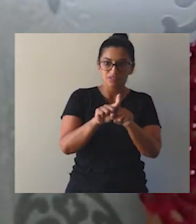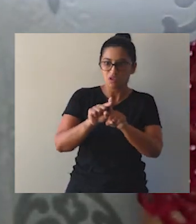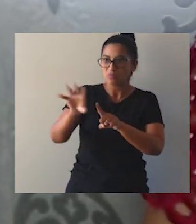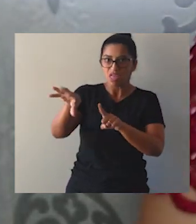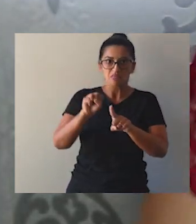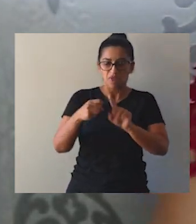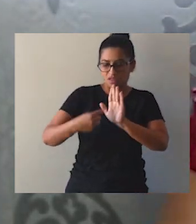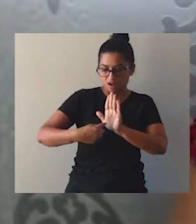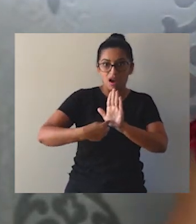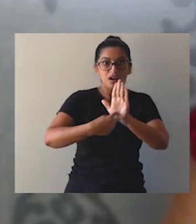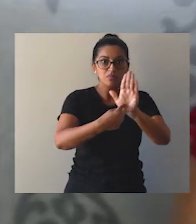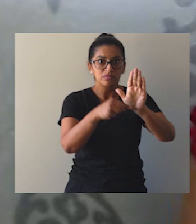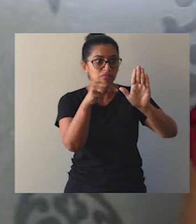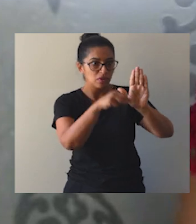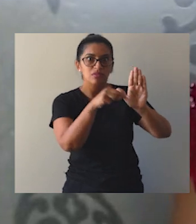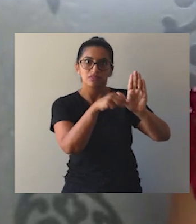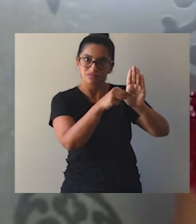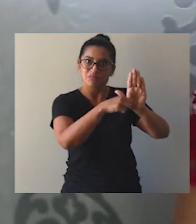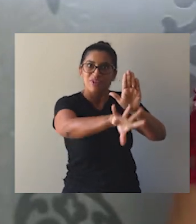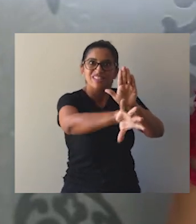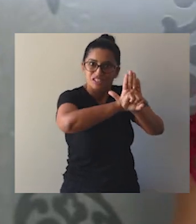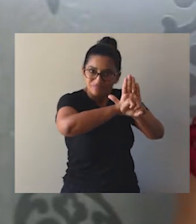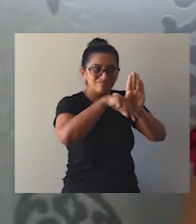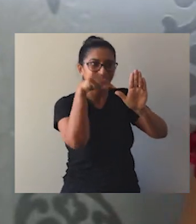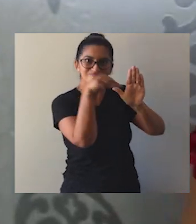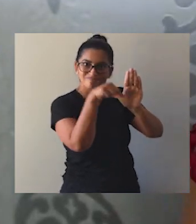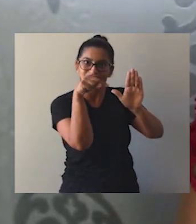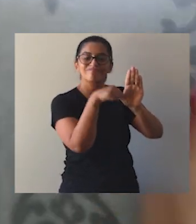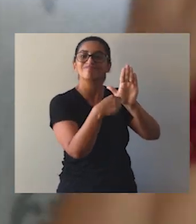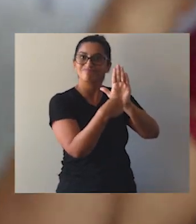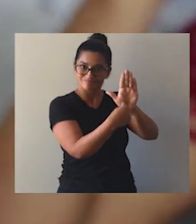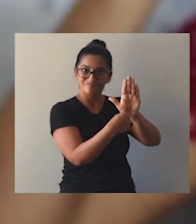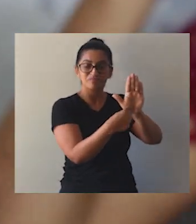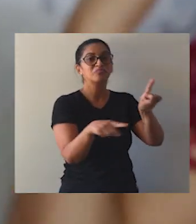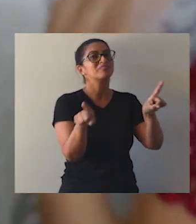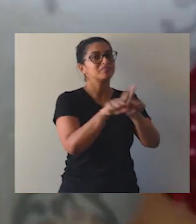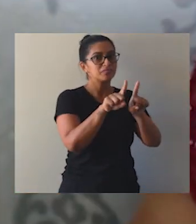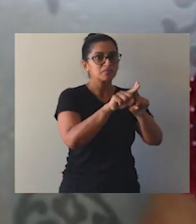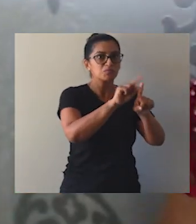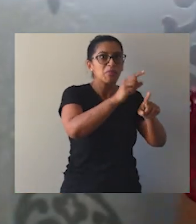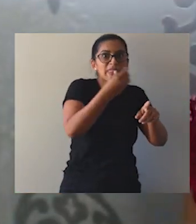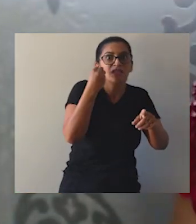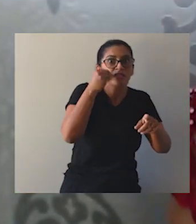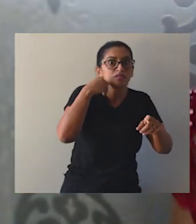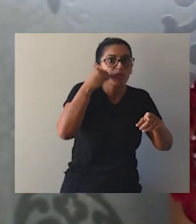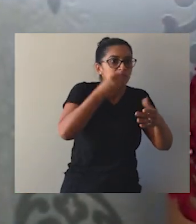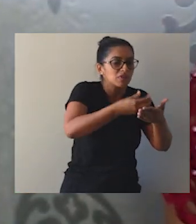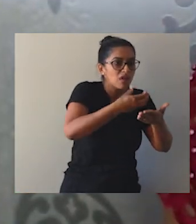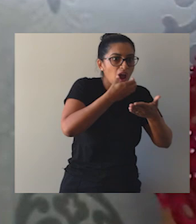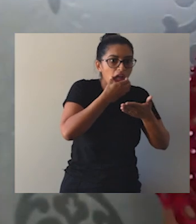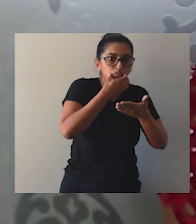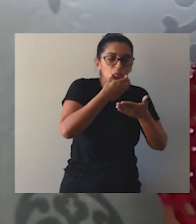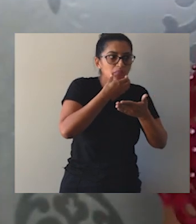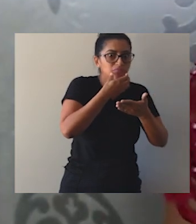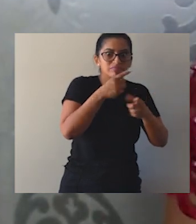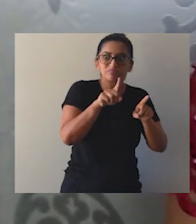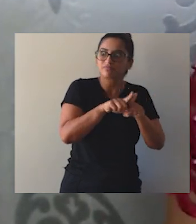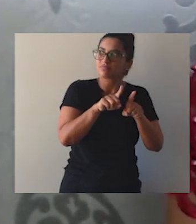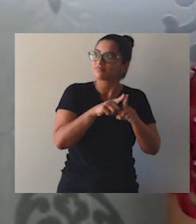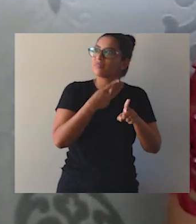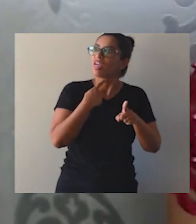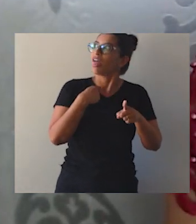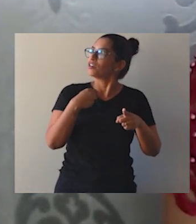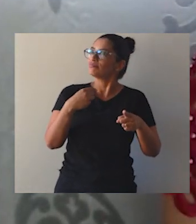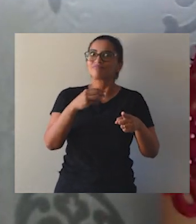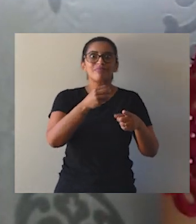está trabalhando o paladar, né? Então, a gente pode trabalhar com os nossos alunos todo sentido remanescente. O Lego,